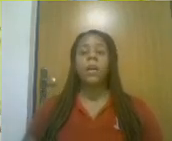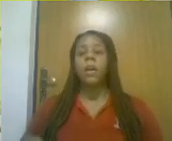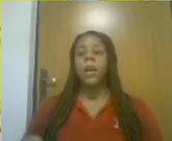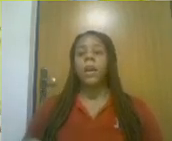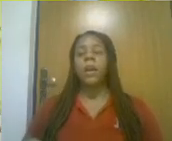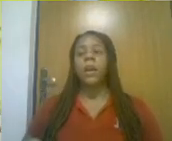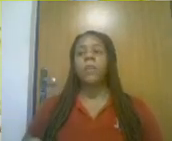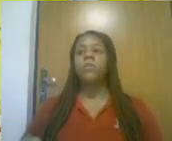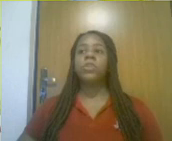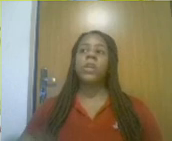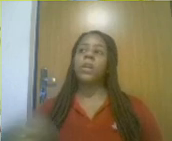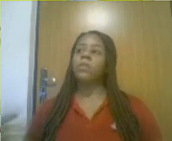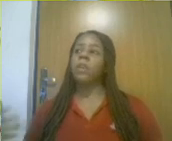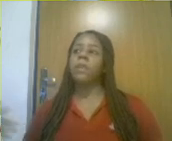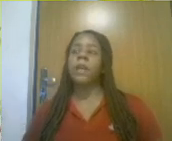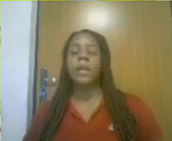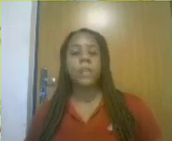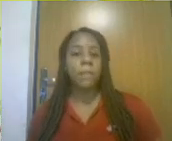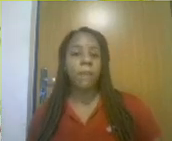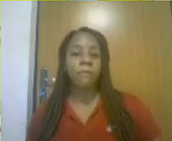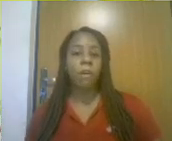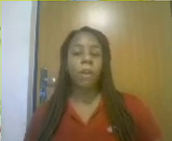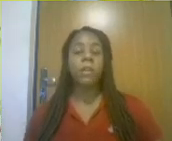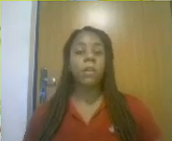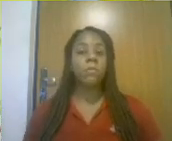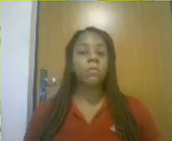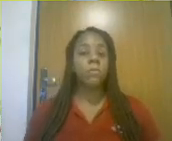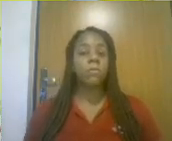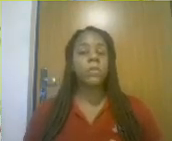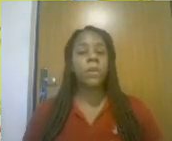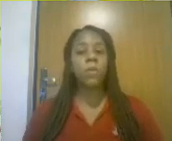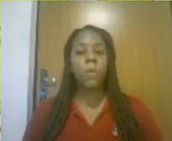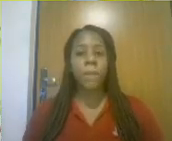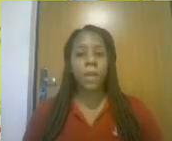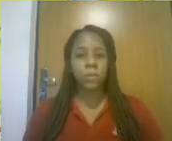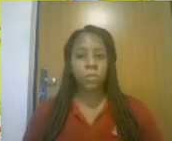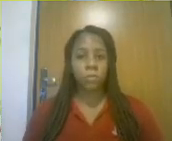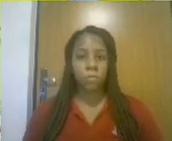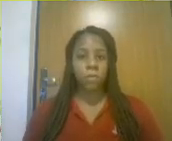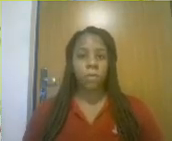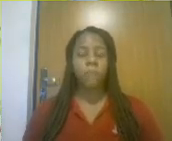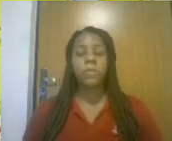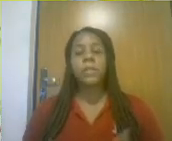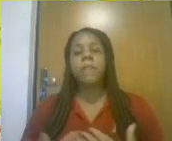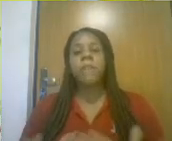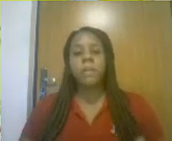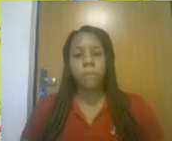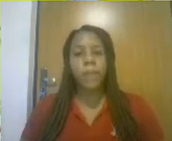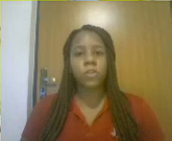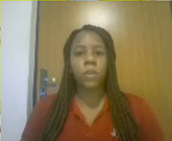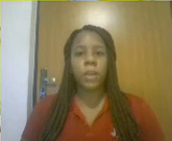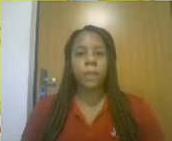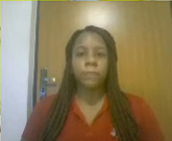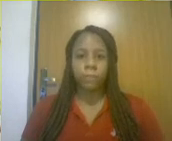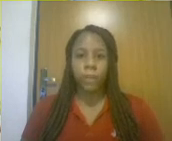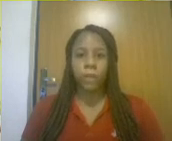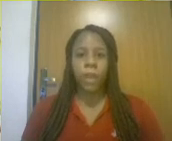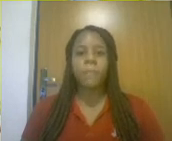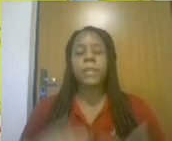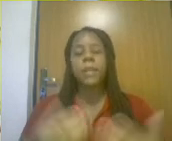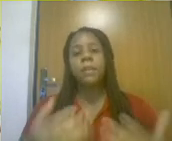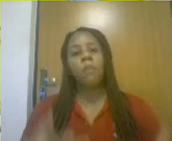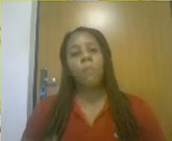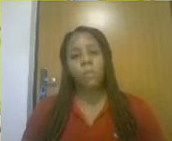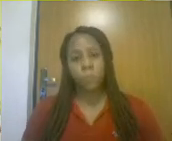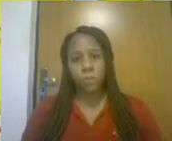ser no dia em que eu estava na casa da minha avó. Então, o seu começo você vai escolher, tá ok?